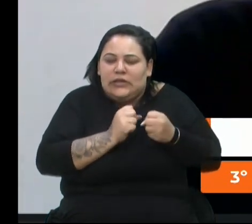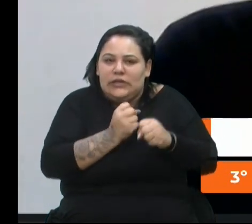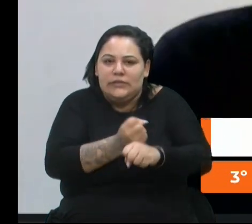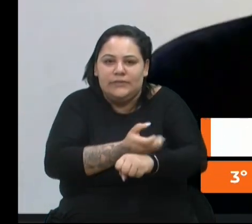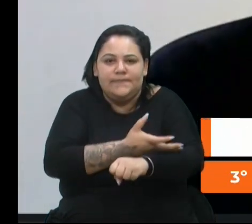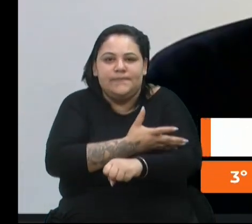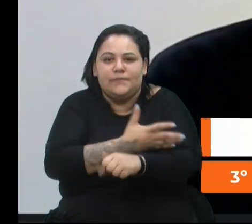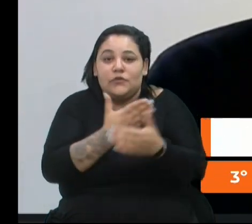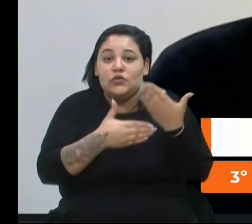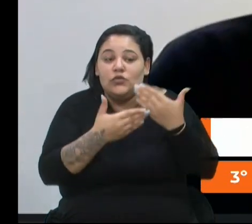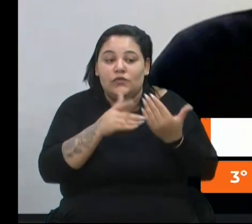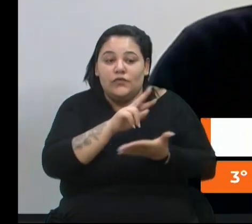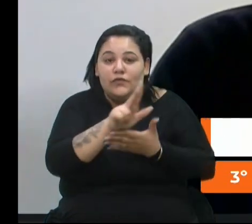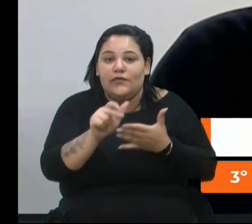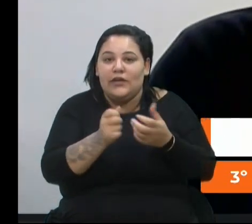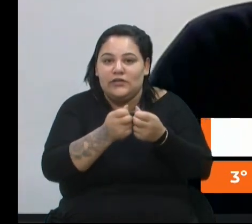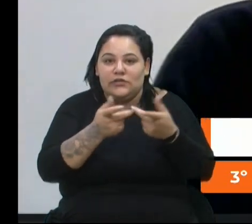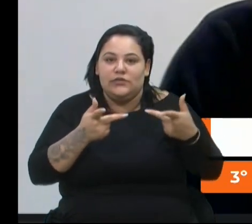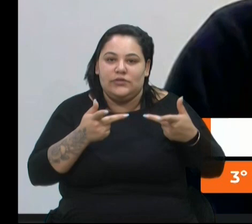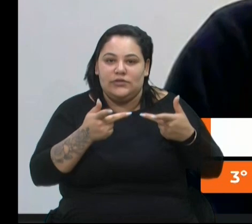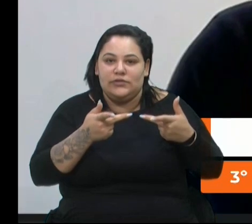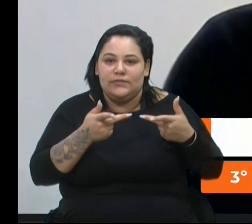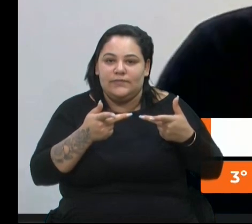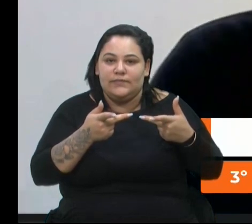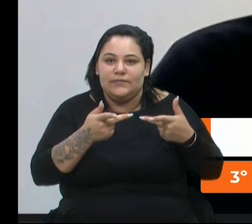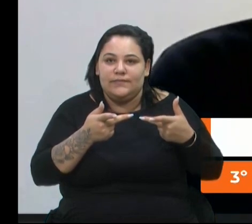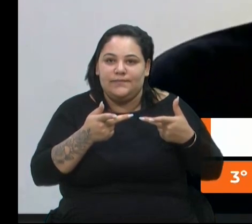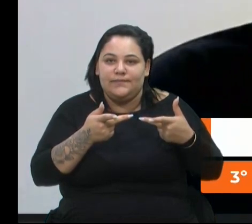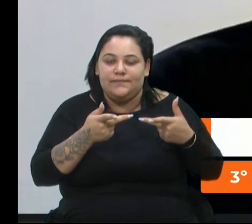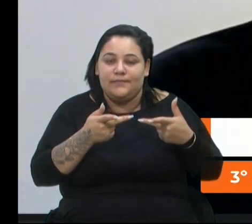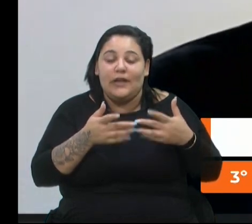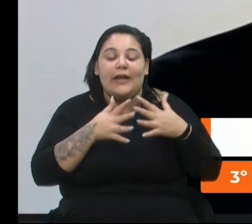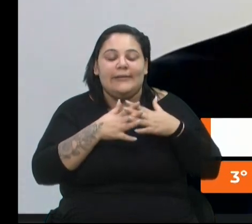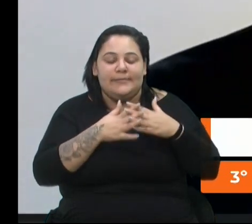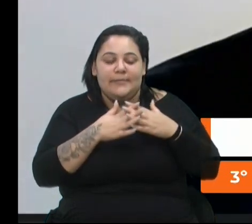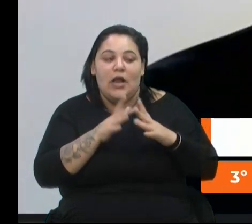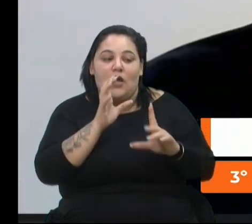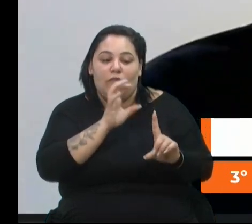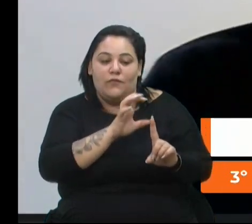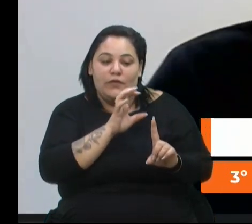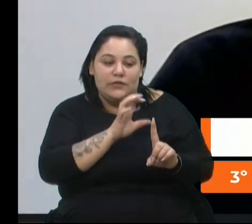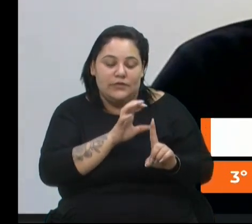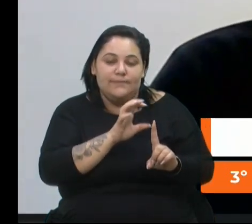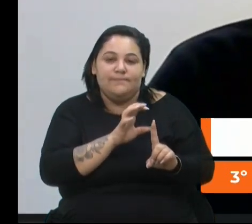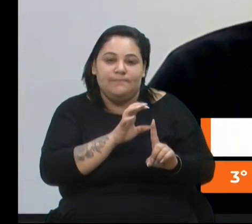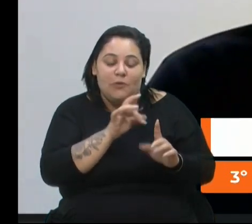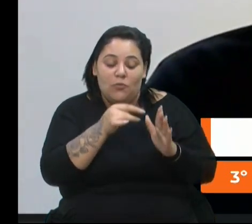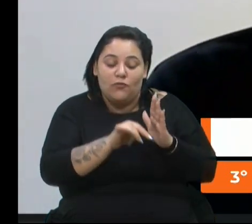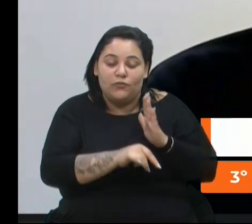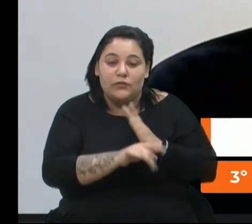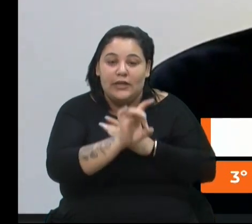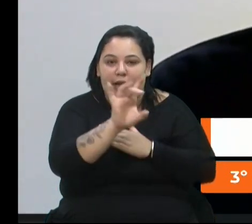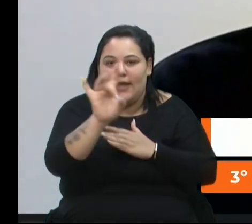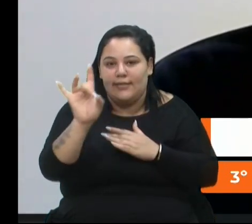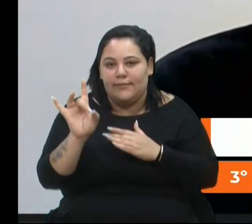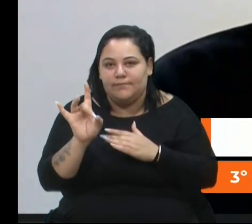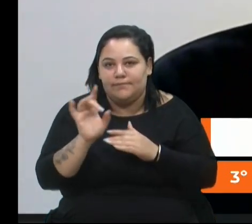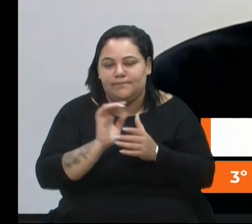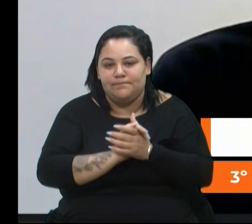e várias questões que atrapalham ou influenciam de maneira mais ou menos intensa em cada um de